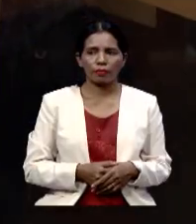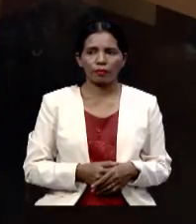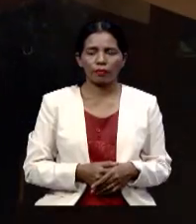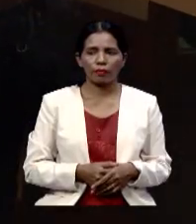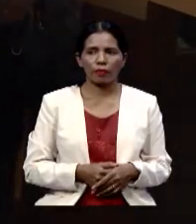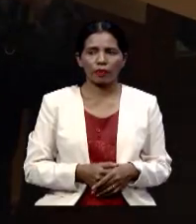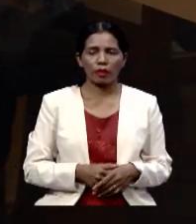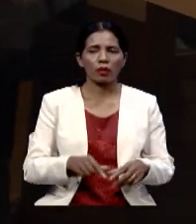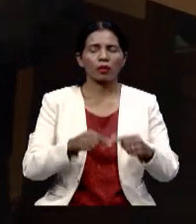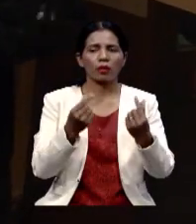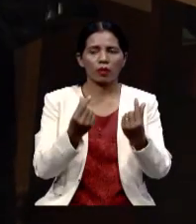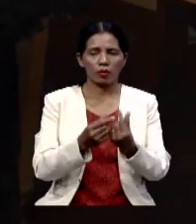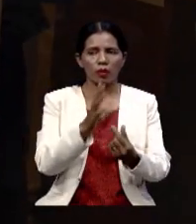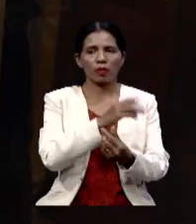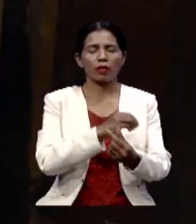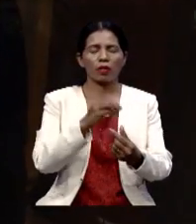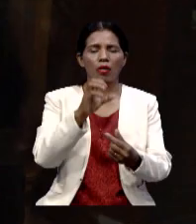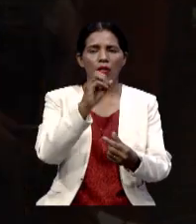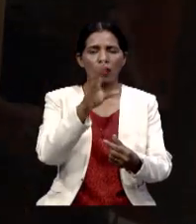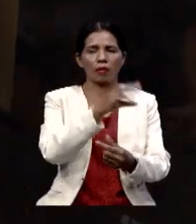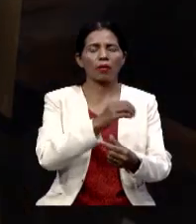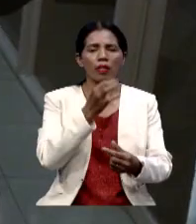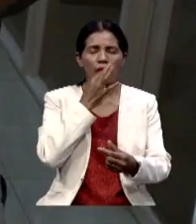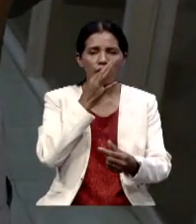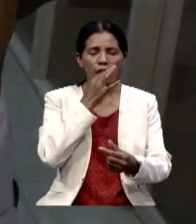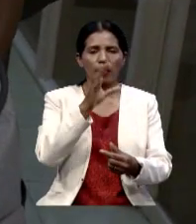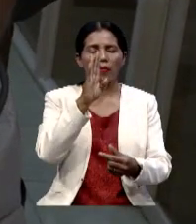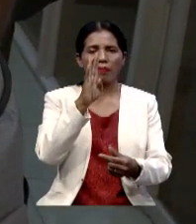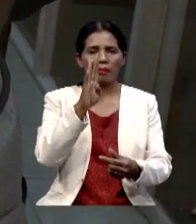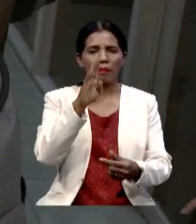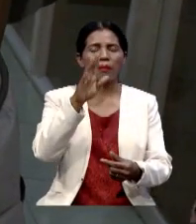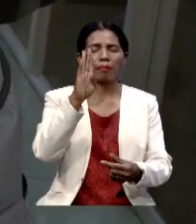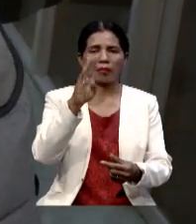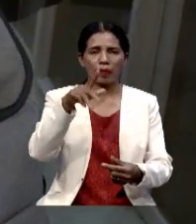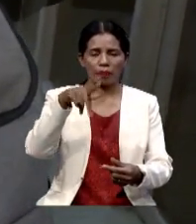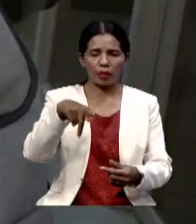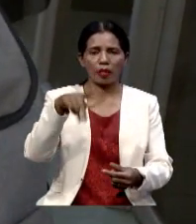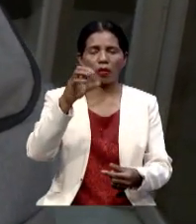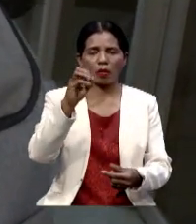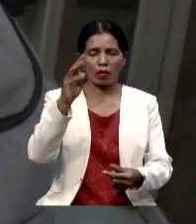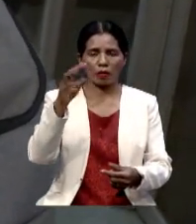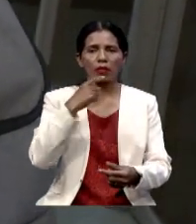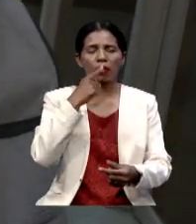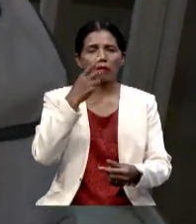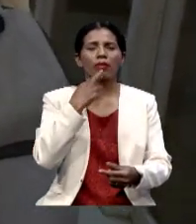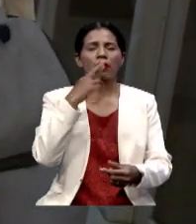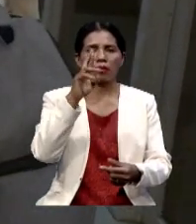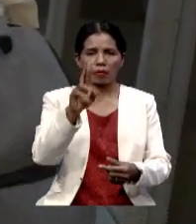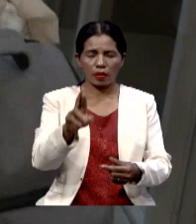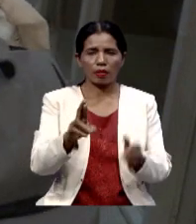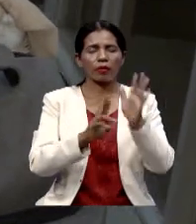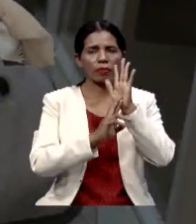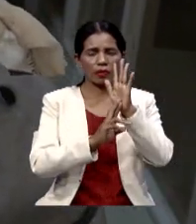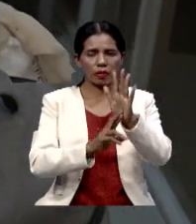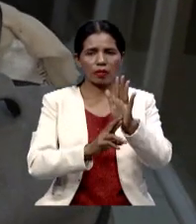Equipa delegação Badan Pengawasan Obat dan Makanan ka BPOM Henry Handoyo hato rekomendasaun ne hafuin halo visita